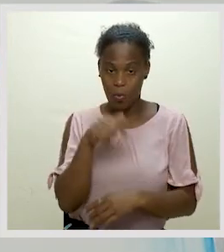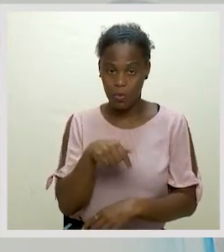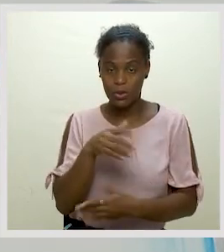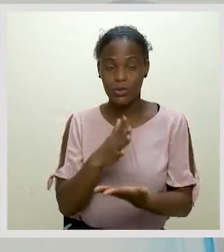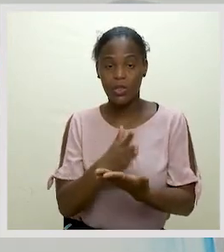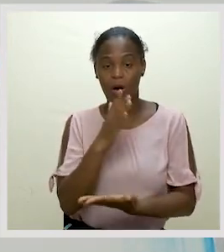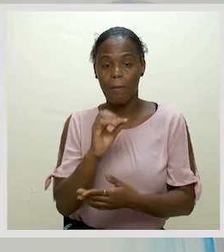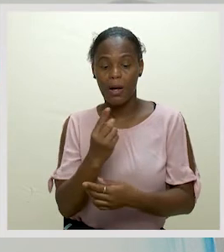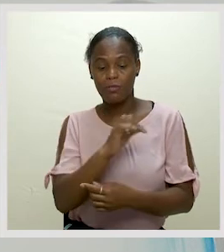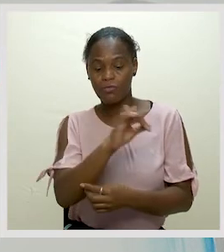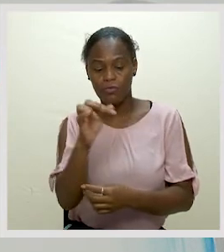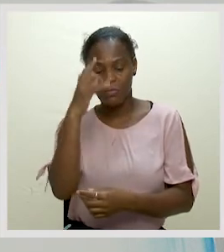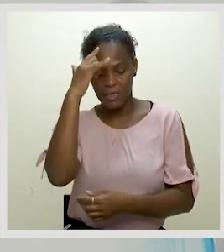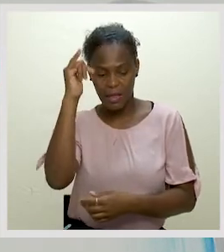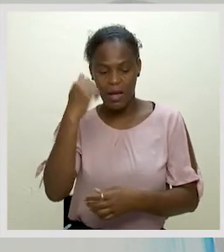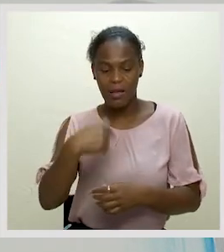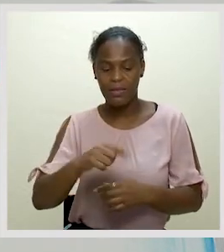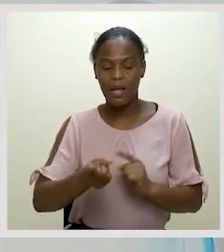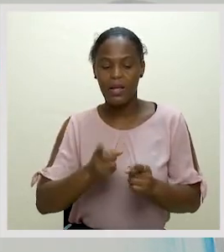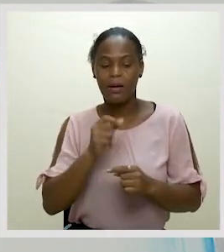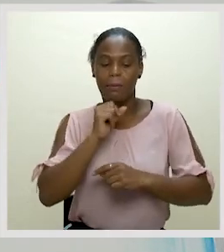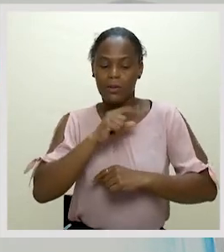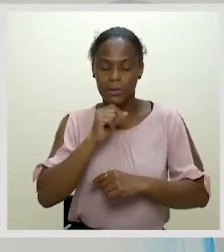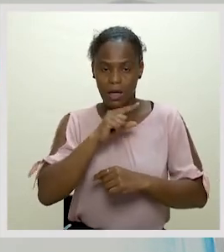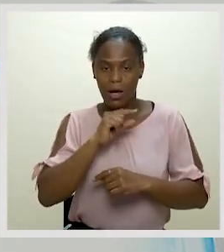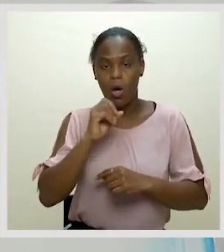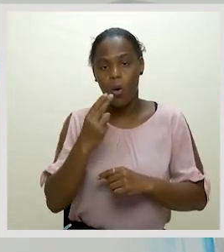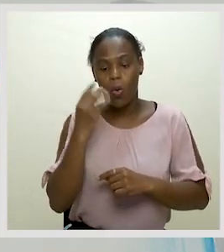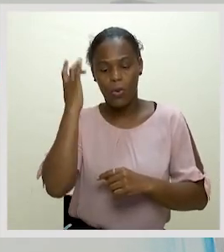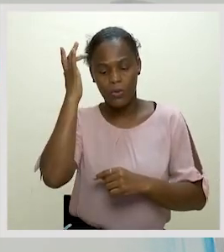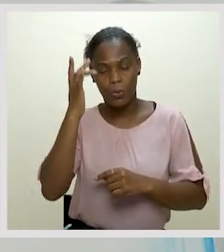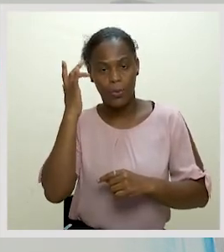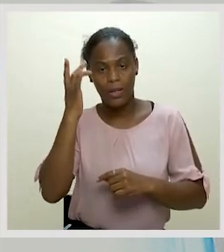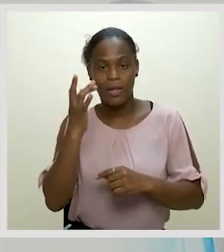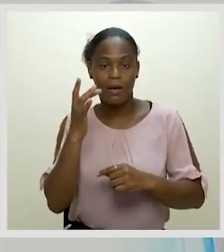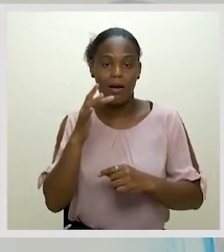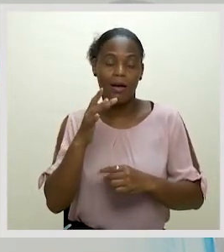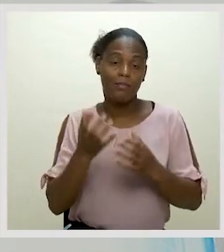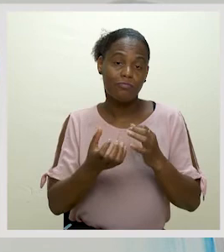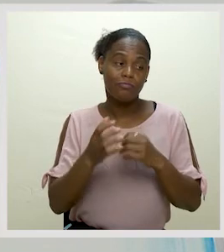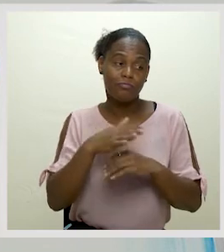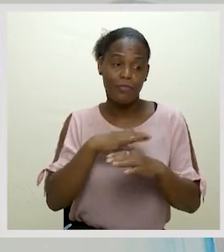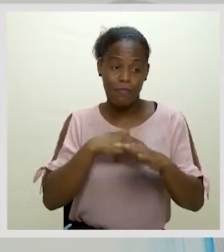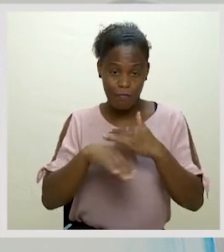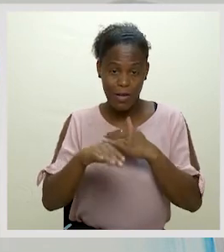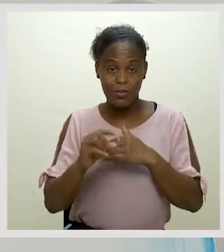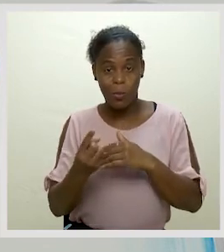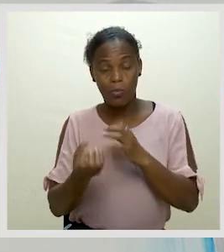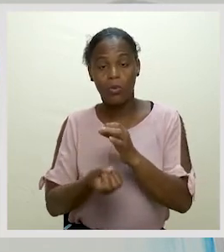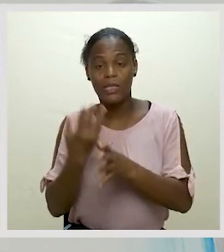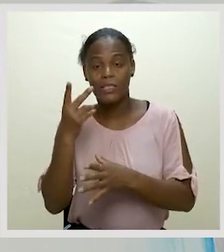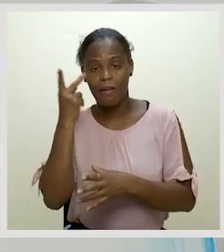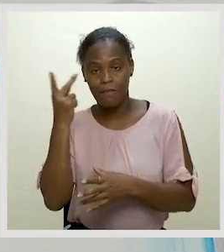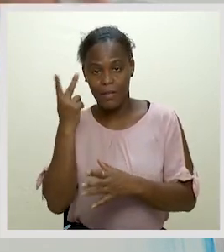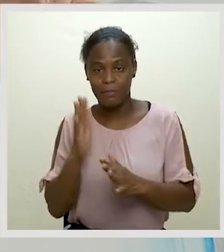hoje, é apenas que vocês tenham noção as hipóteses ou teorias formuladas sobre